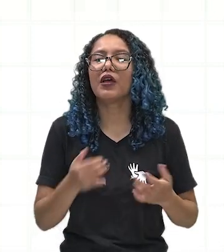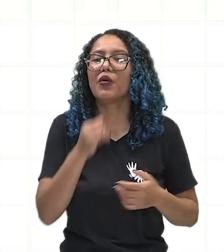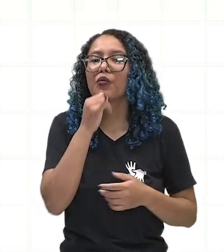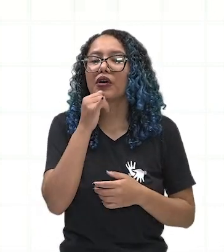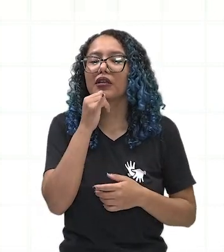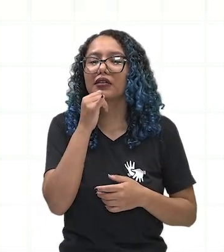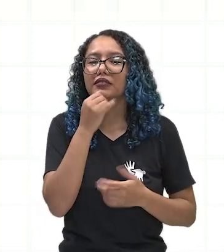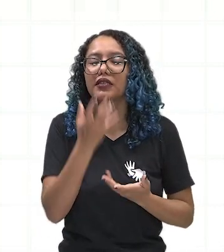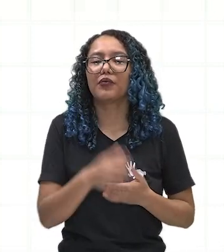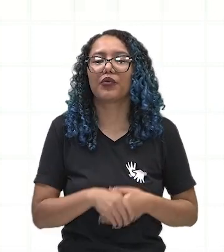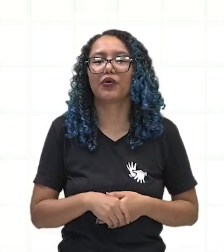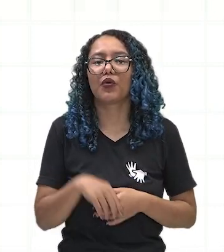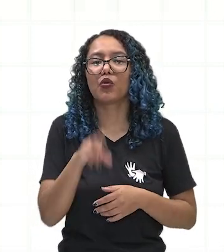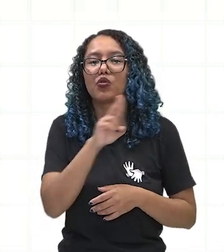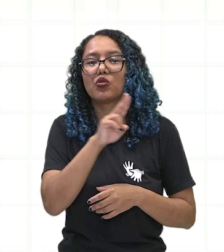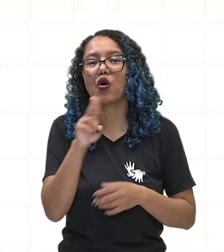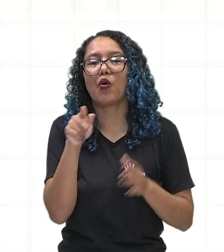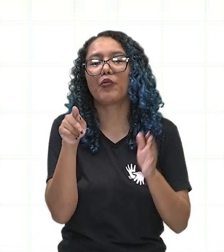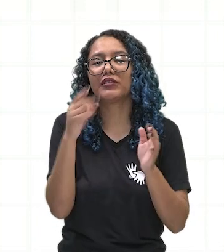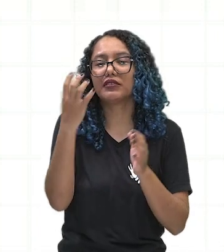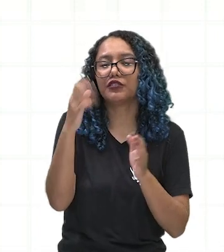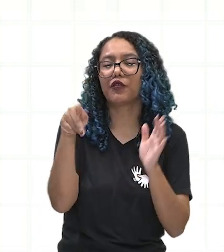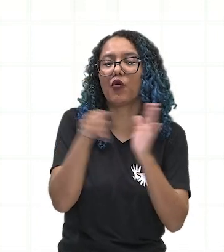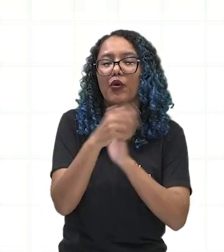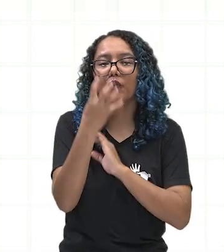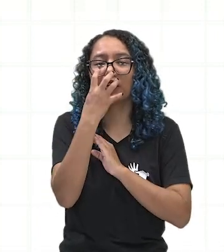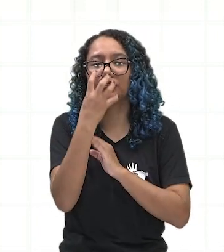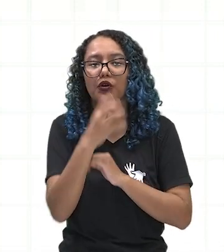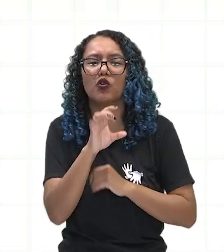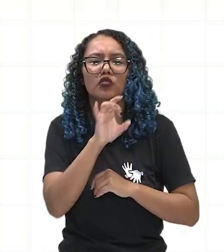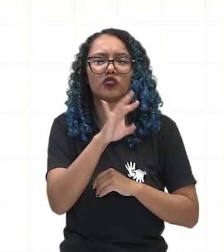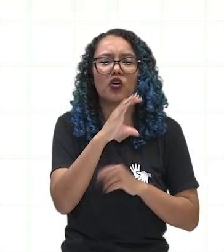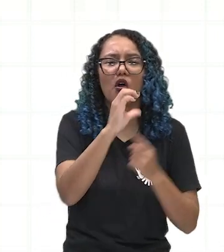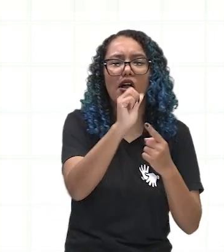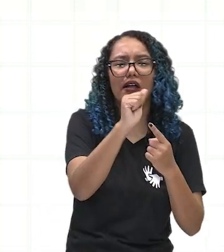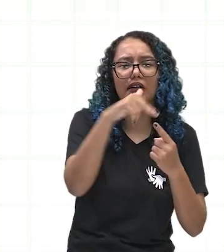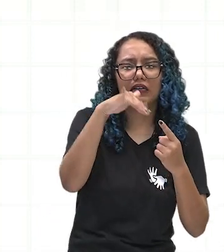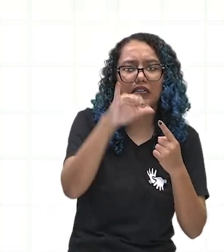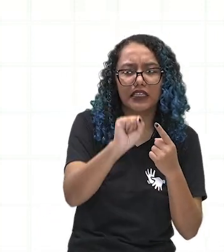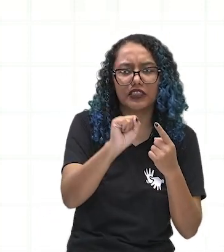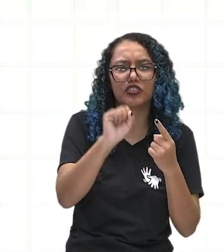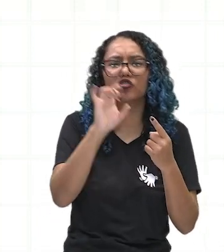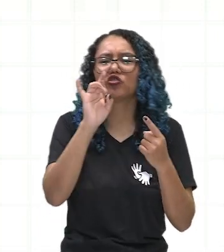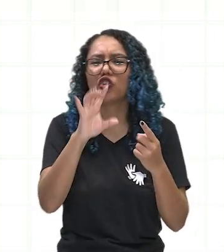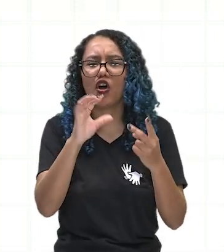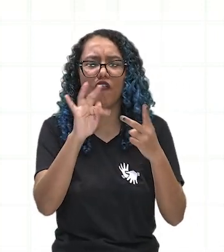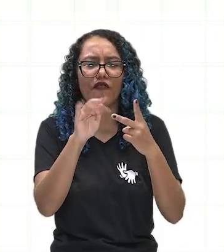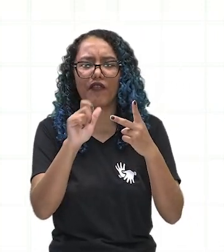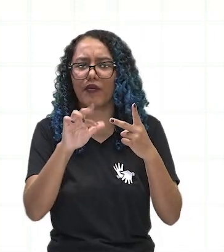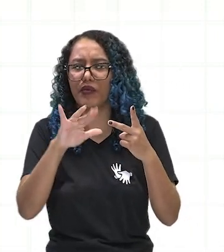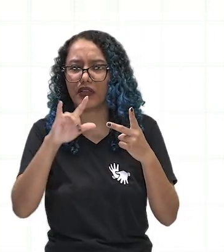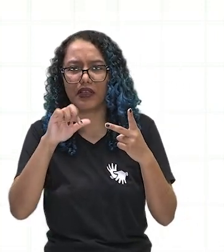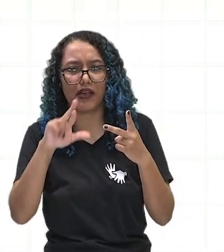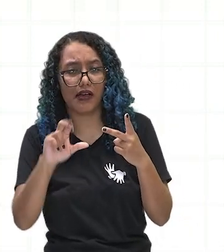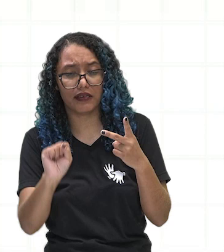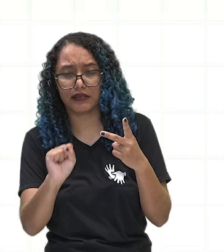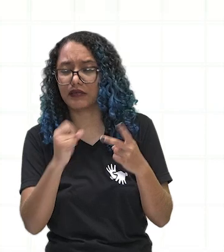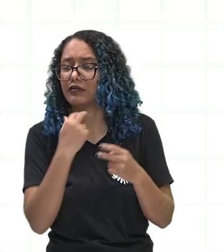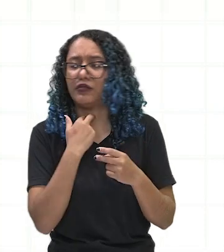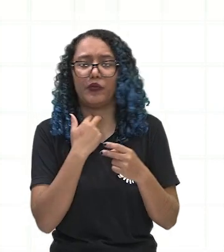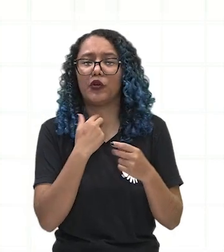do cachorro, eu não posso dizer apenas Canis, nem apenas familiares. Eu tenho que unir esses dois aí, porque